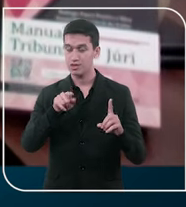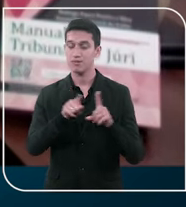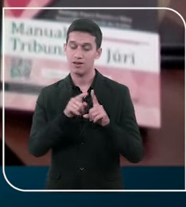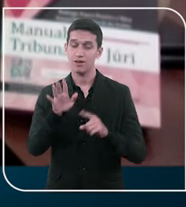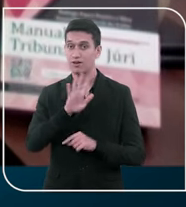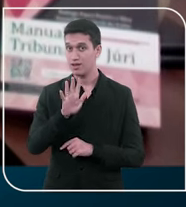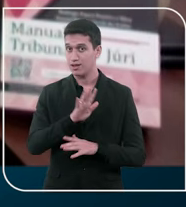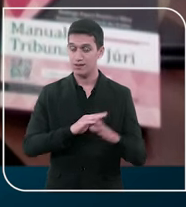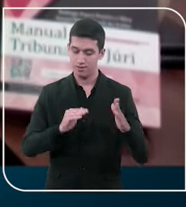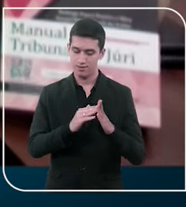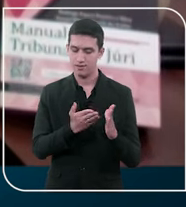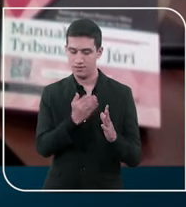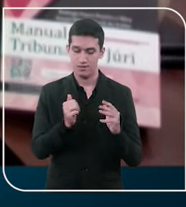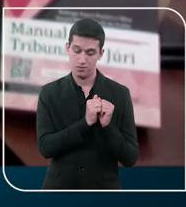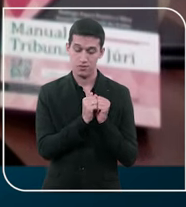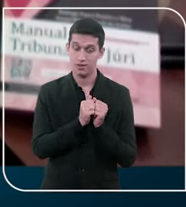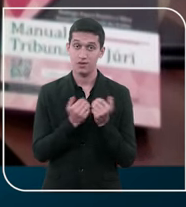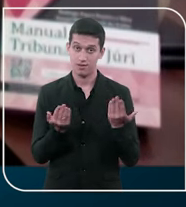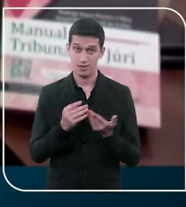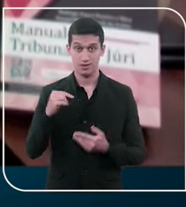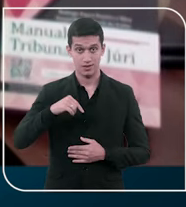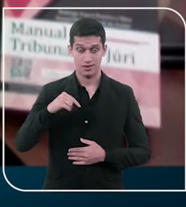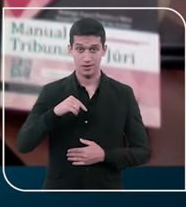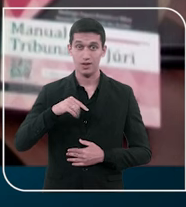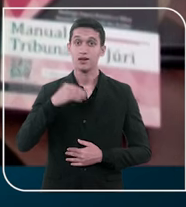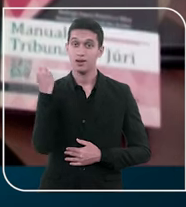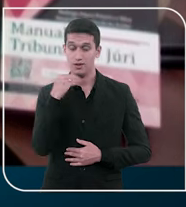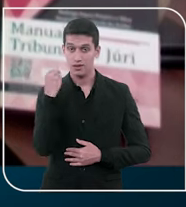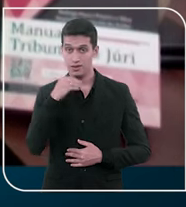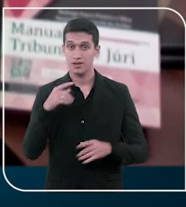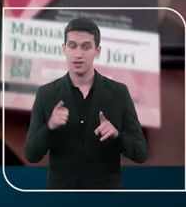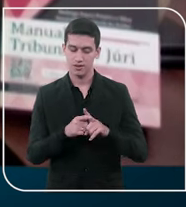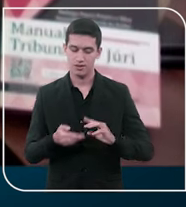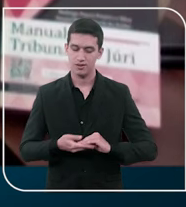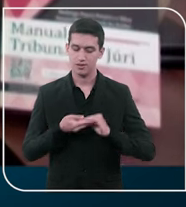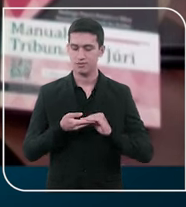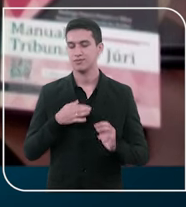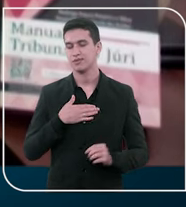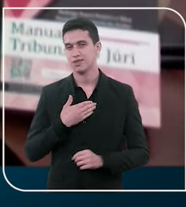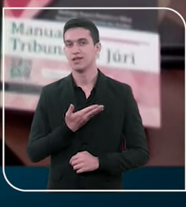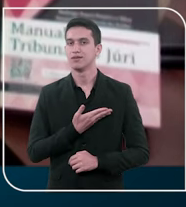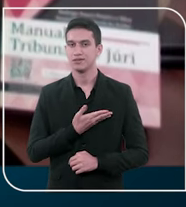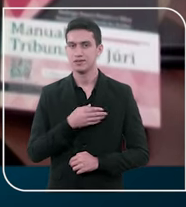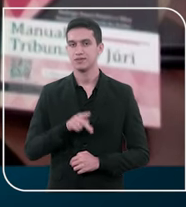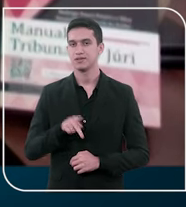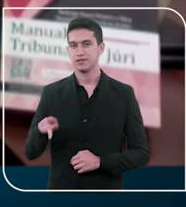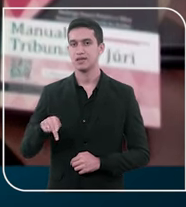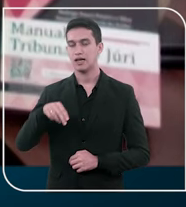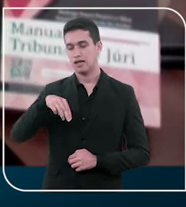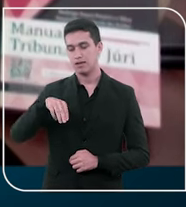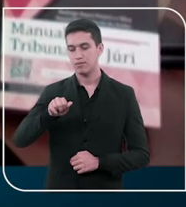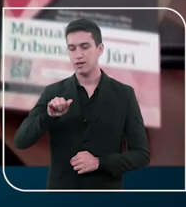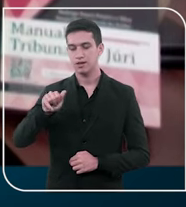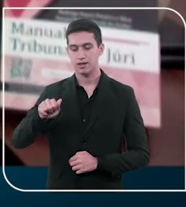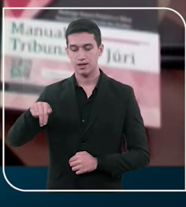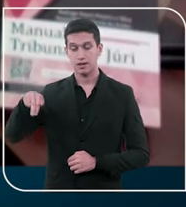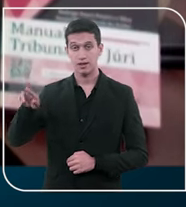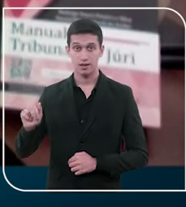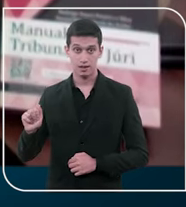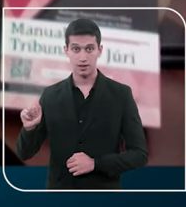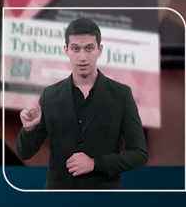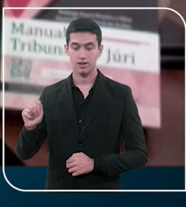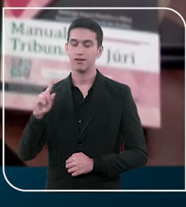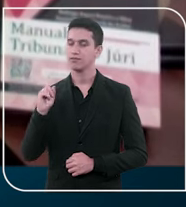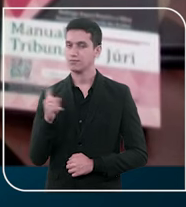estão nos acompanhando aqui. Aproveito para também cumprimentar a minha amiga, professora Mayara